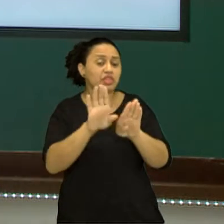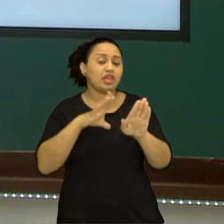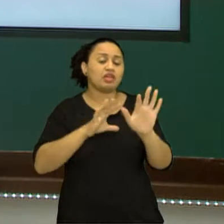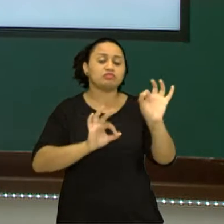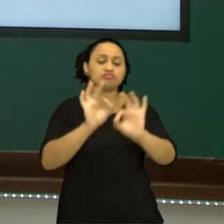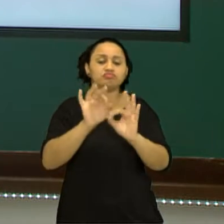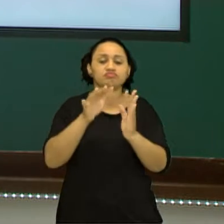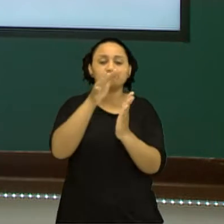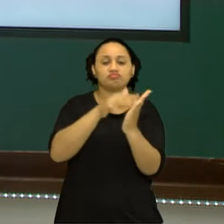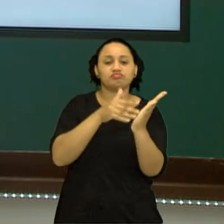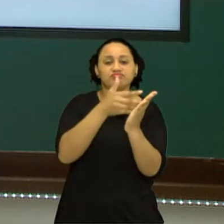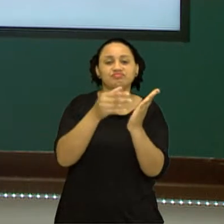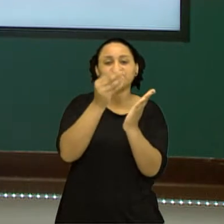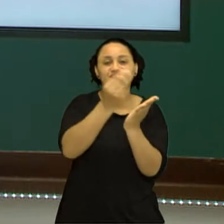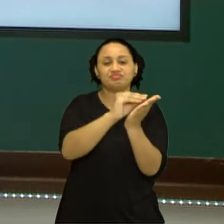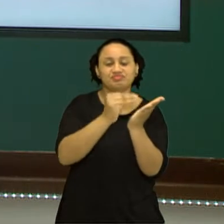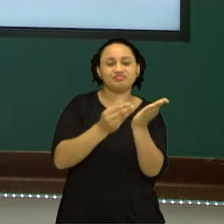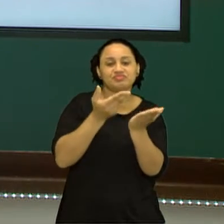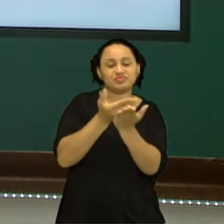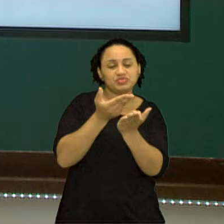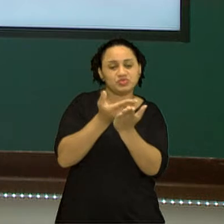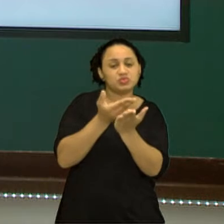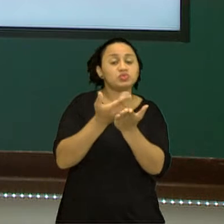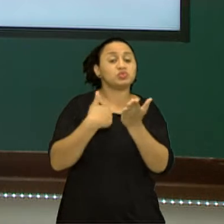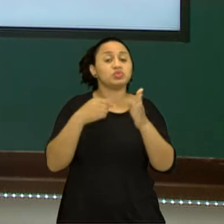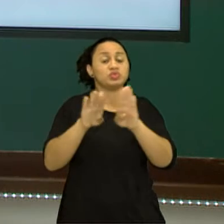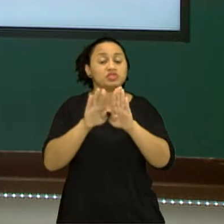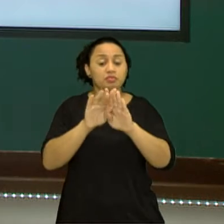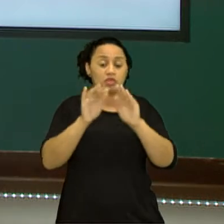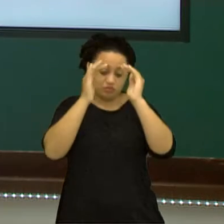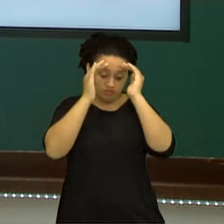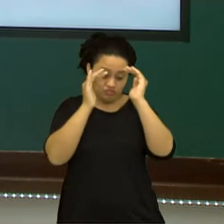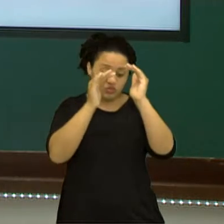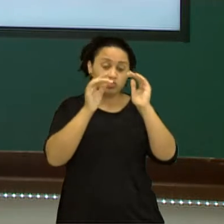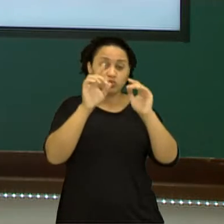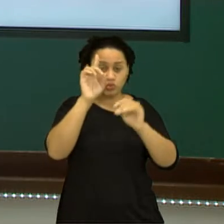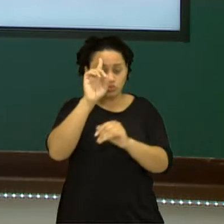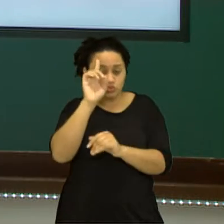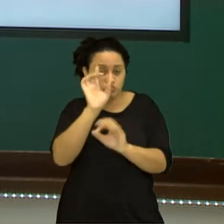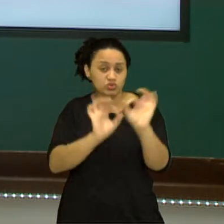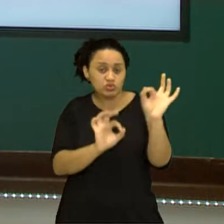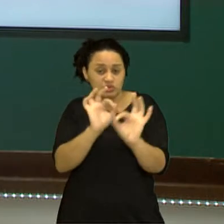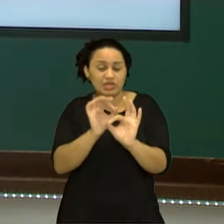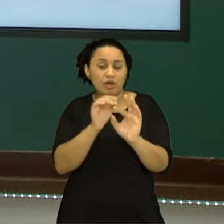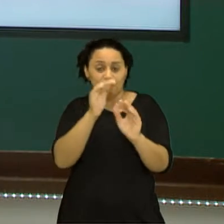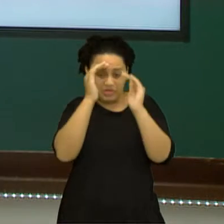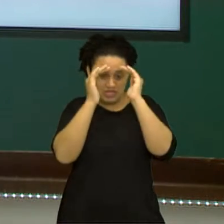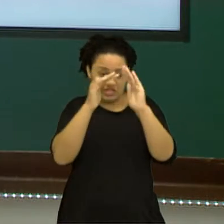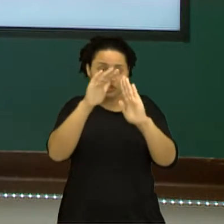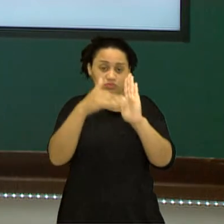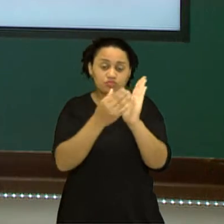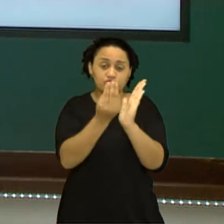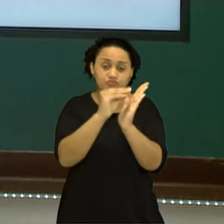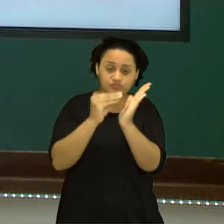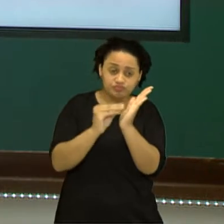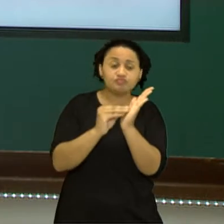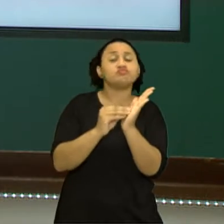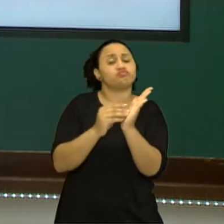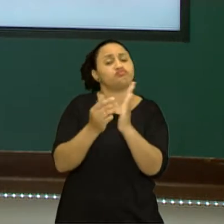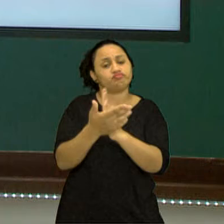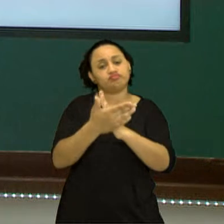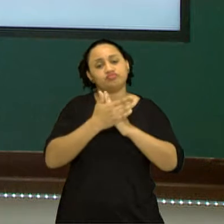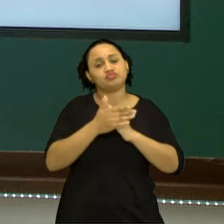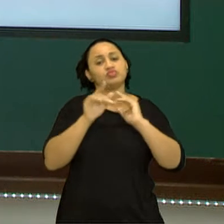de estudos e a disciplina do nosso cotidiano em cumprir o nosso cronograma, em aplicar essas técnicas, vai aí auxiliar, né,